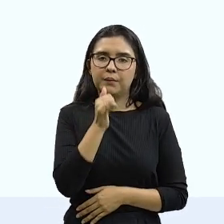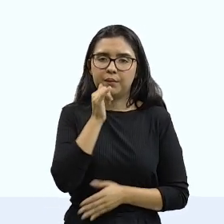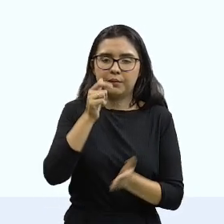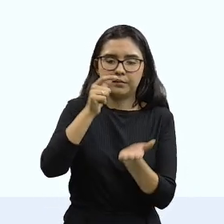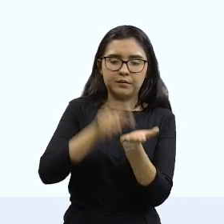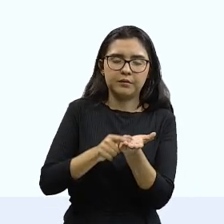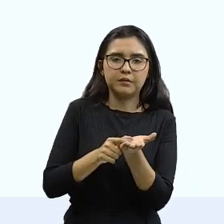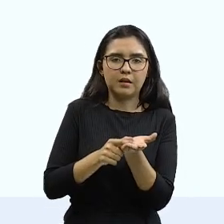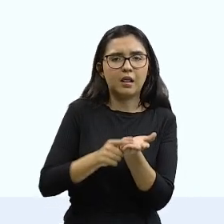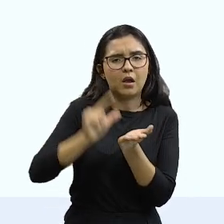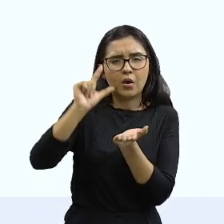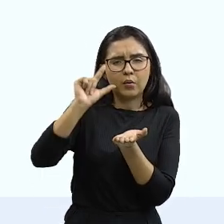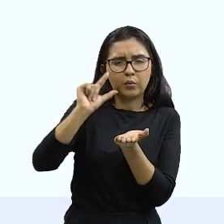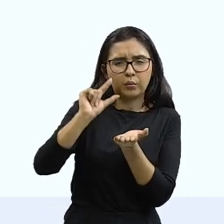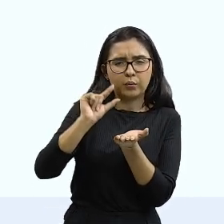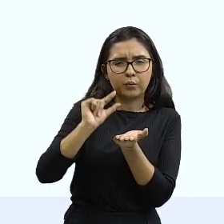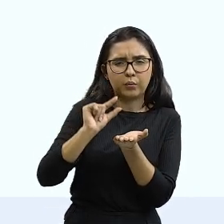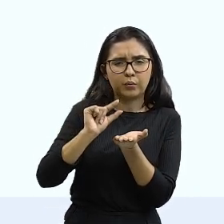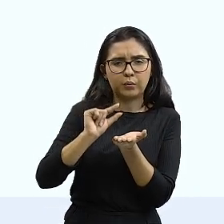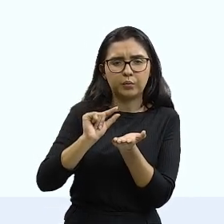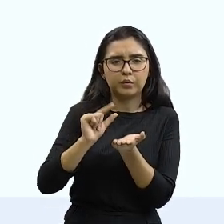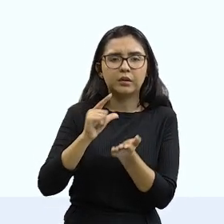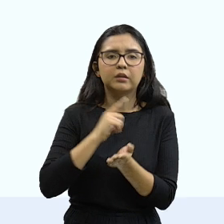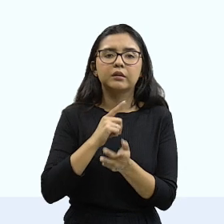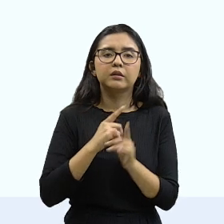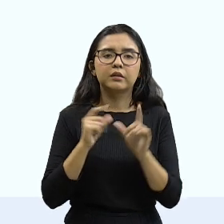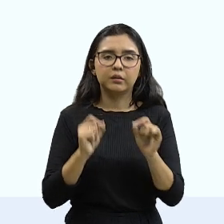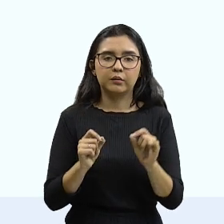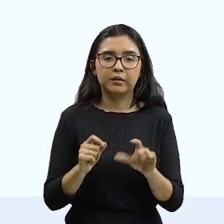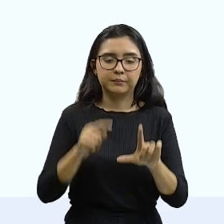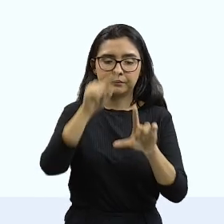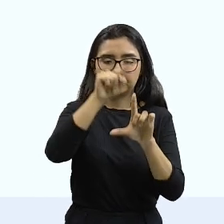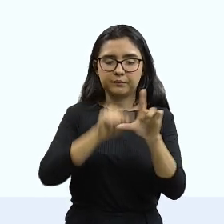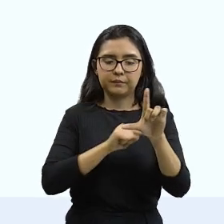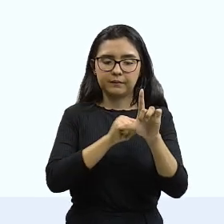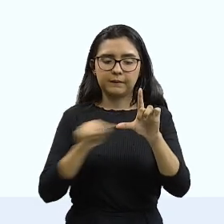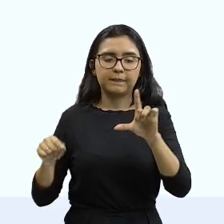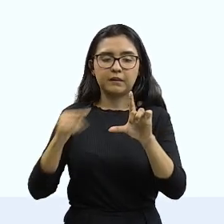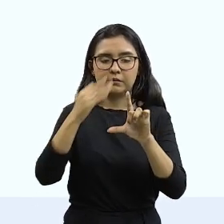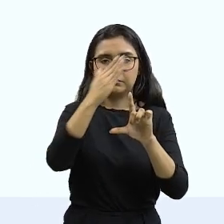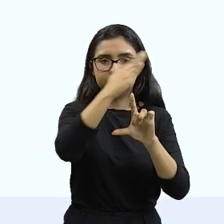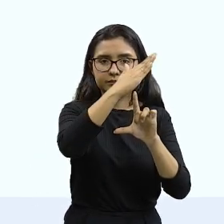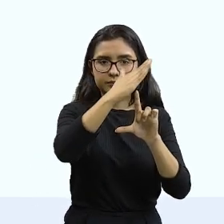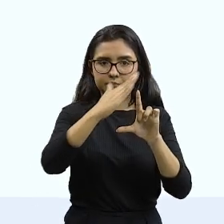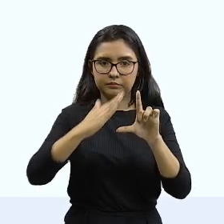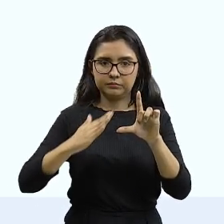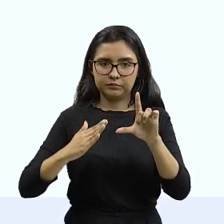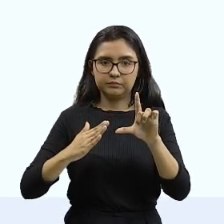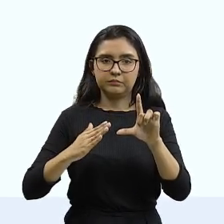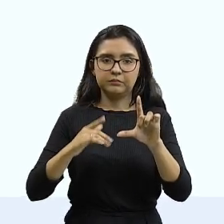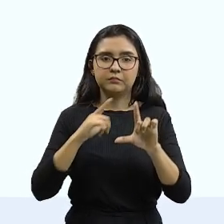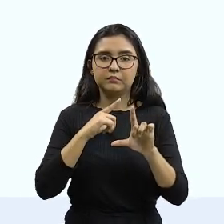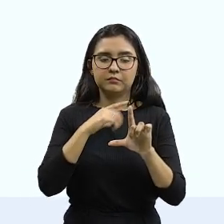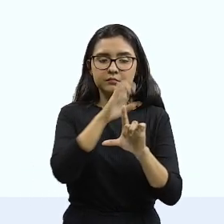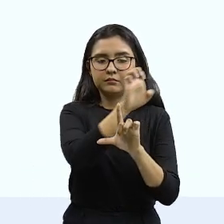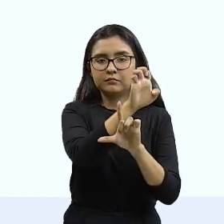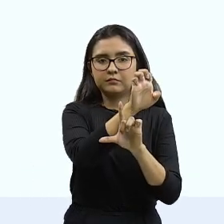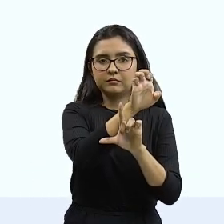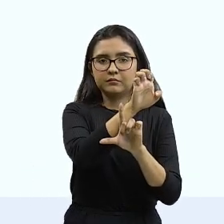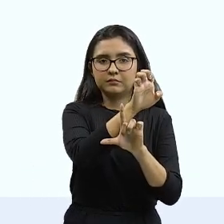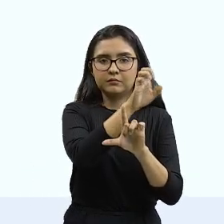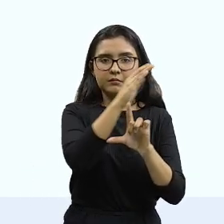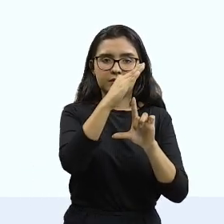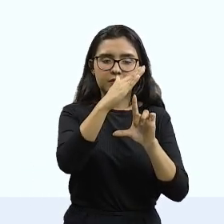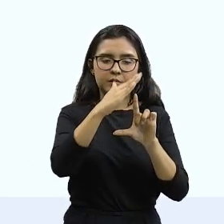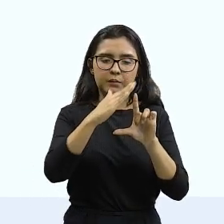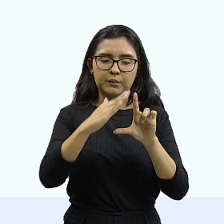bateria se descarrega, nós temos uma reta decrescente. Aqui a pilha está novinha, aqui